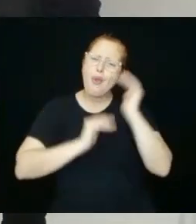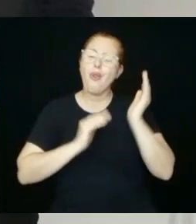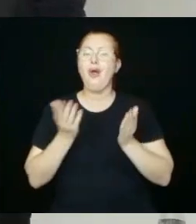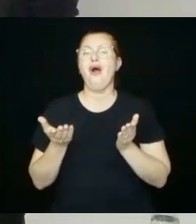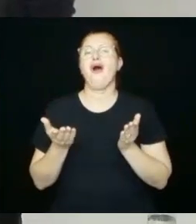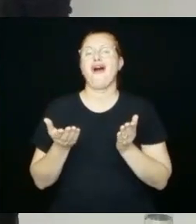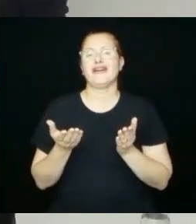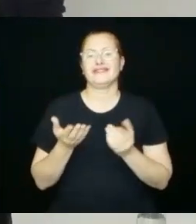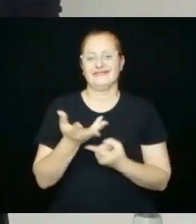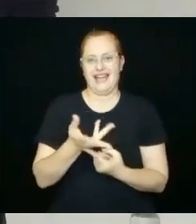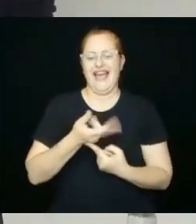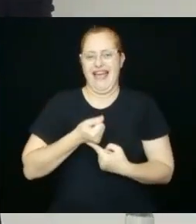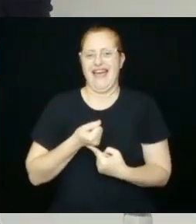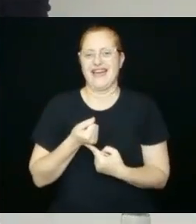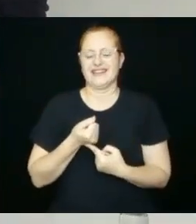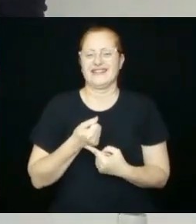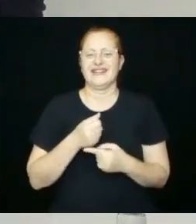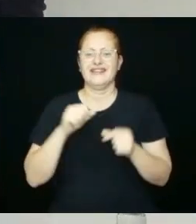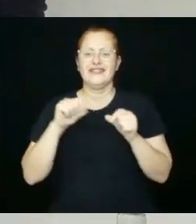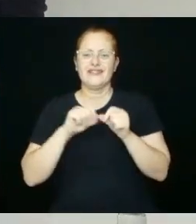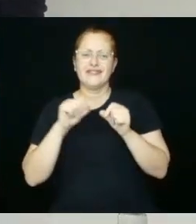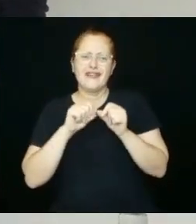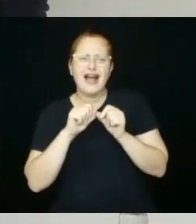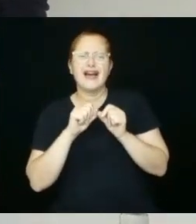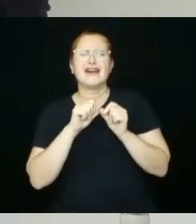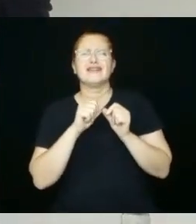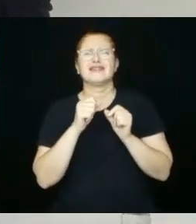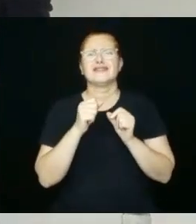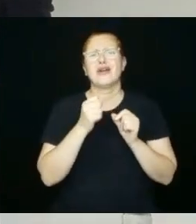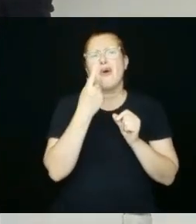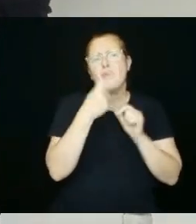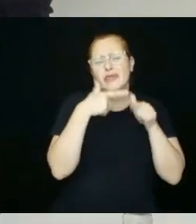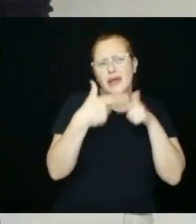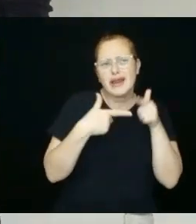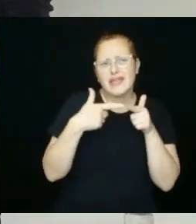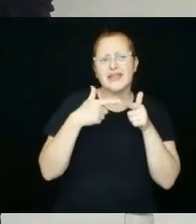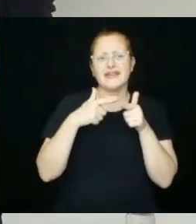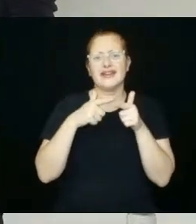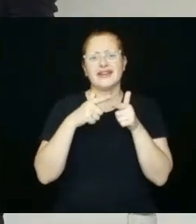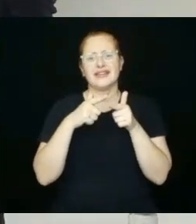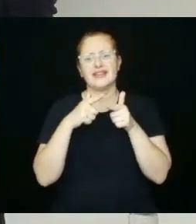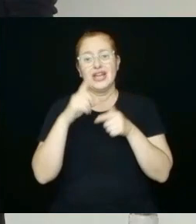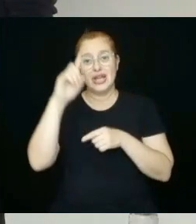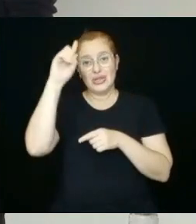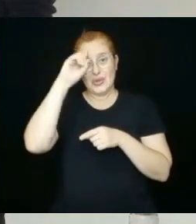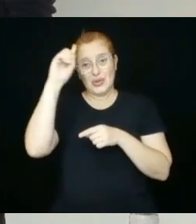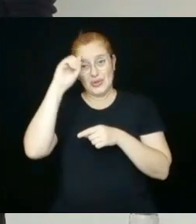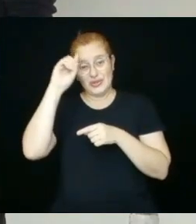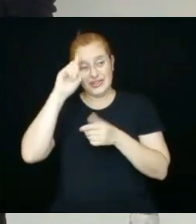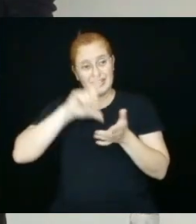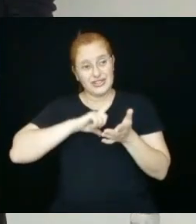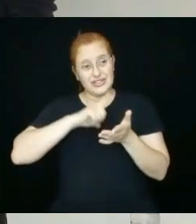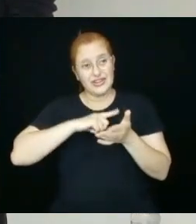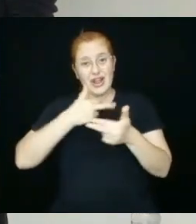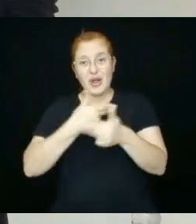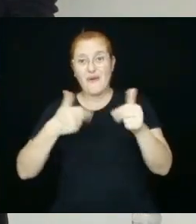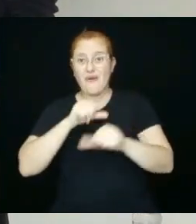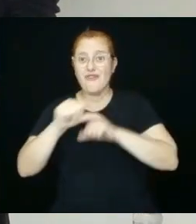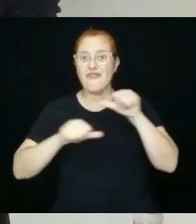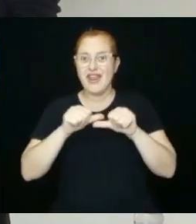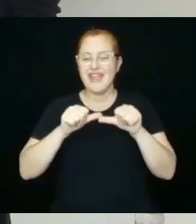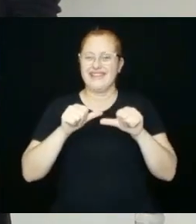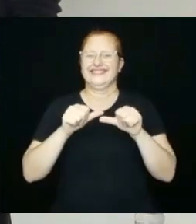né? Faz uma coisinha aqui, aí eu ficava vendo, assim, ao longo da semana, eu chegava, cada vez tinha mais uma coisinha ali, uma coisa que agora